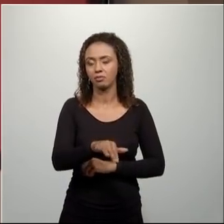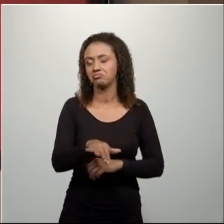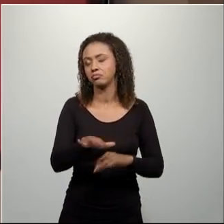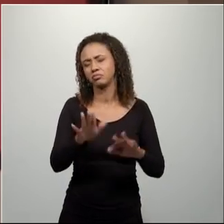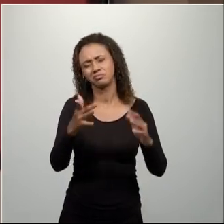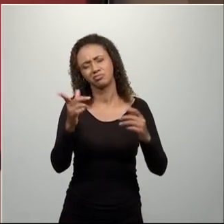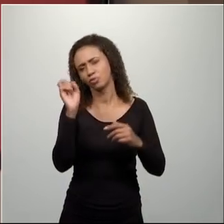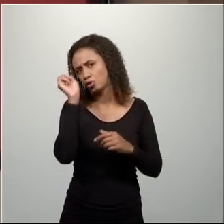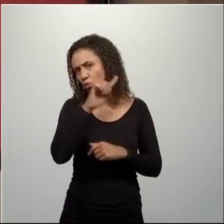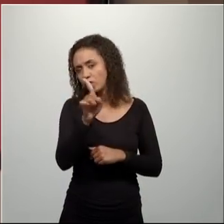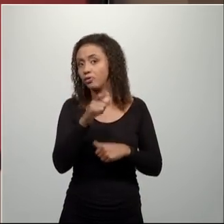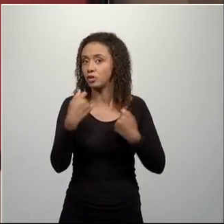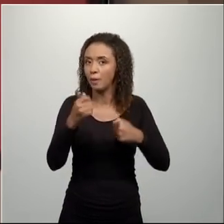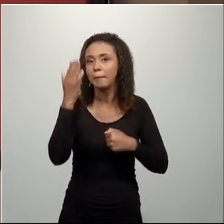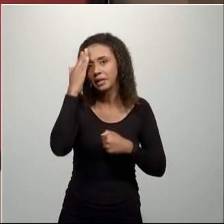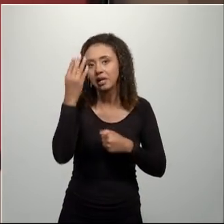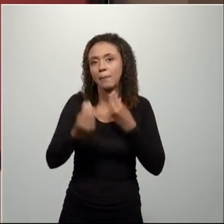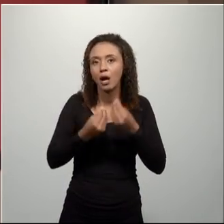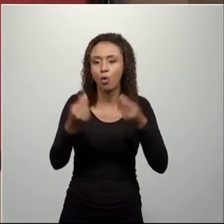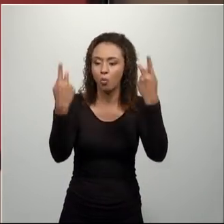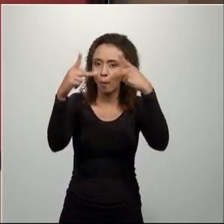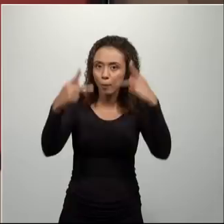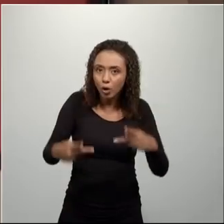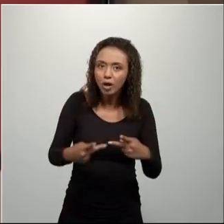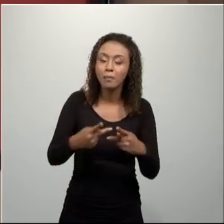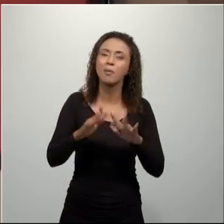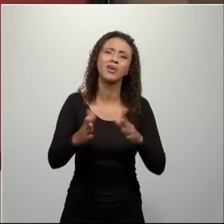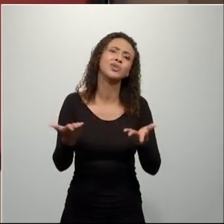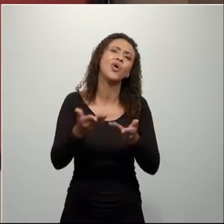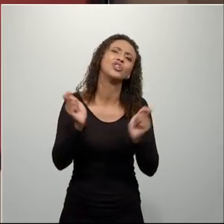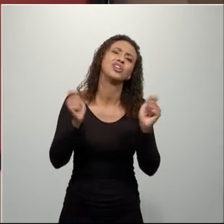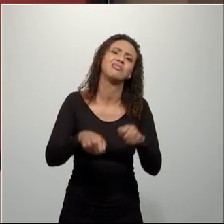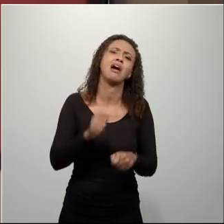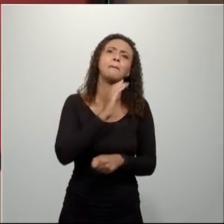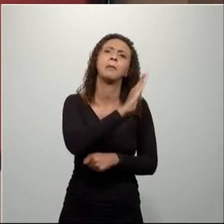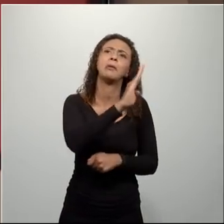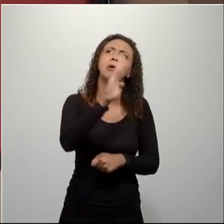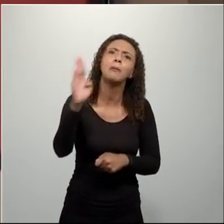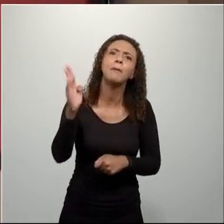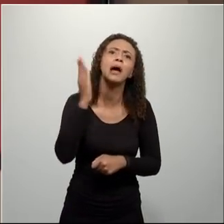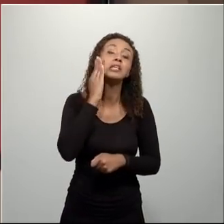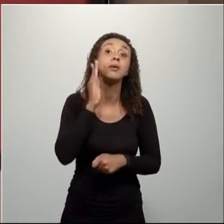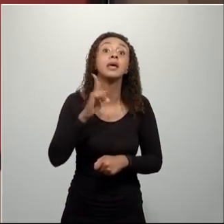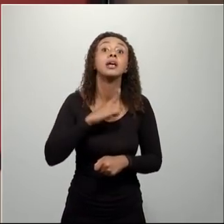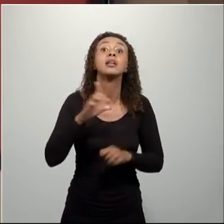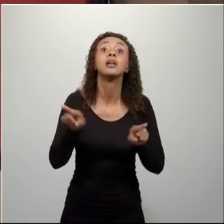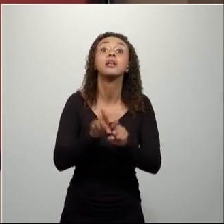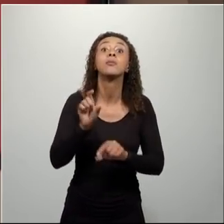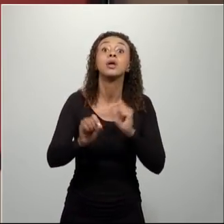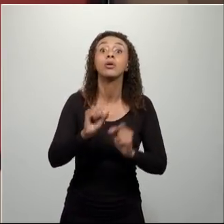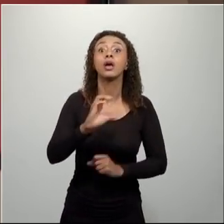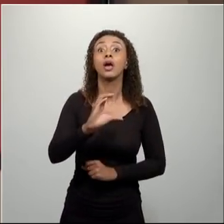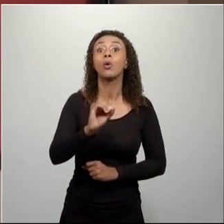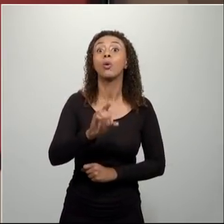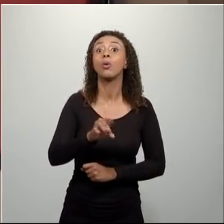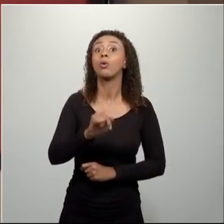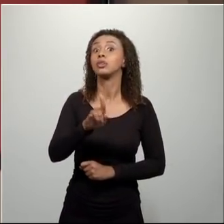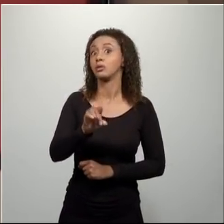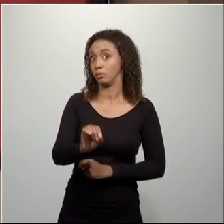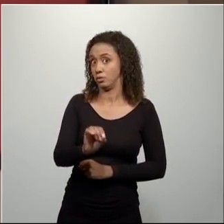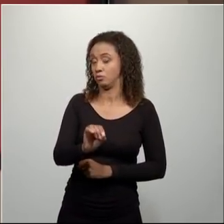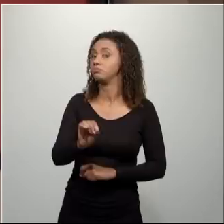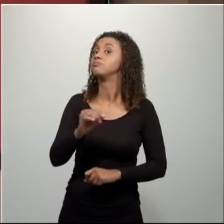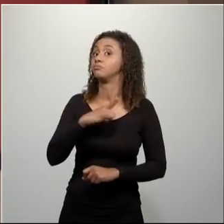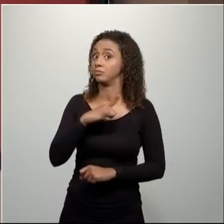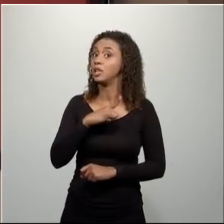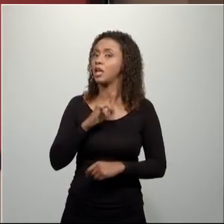em si mas hoje tem bastante biblioteca bastante código pronto pra você criar a sua própria crédito moeda